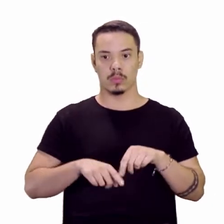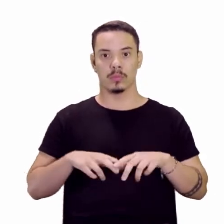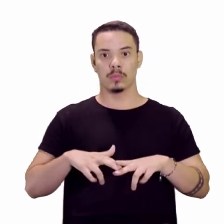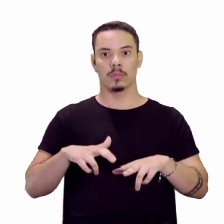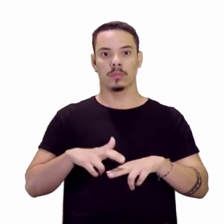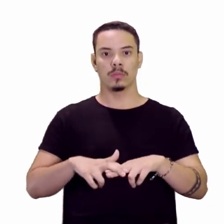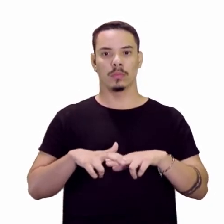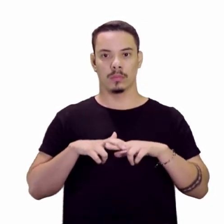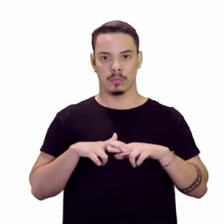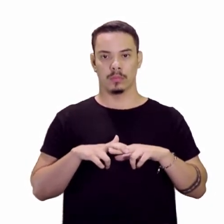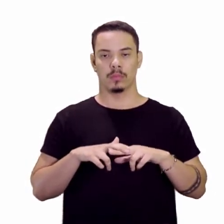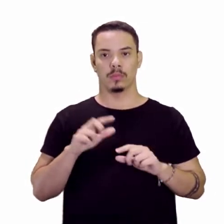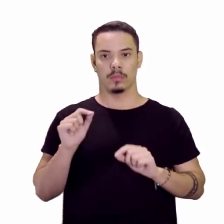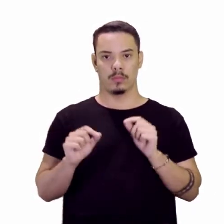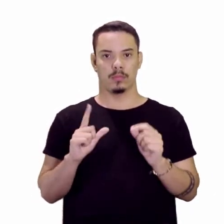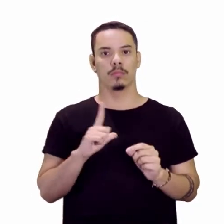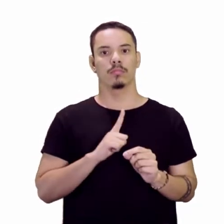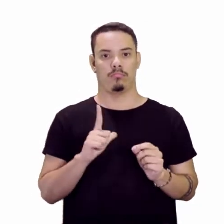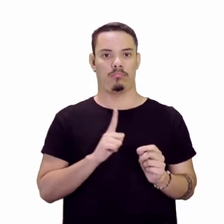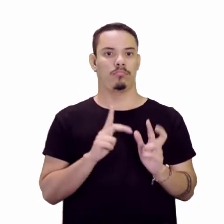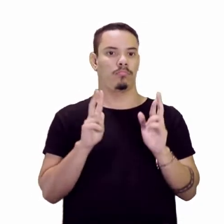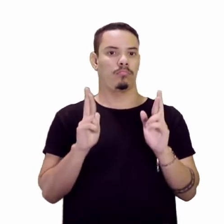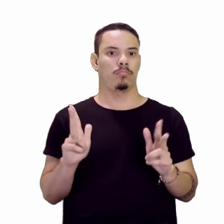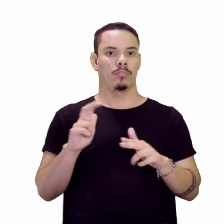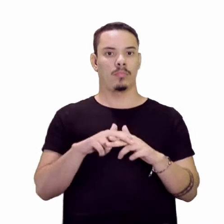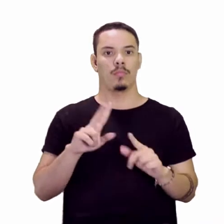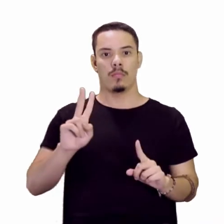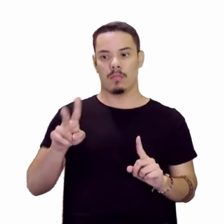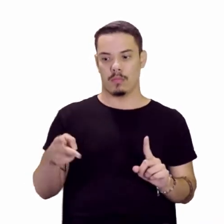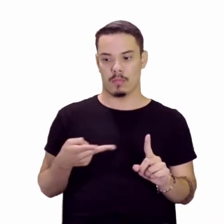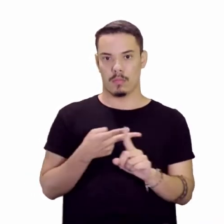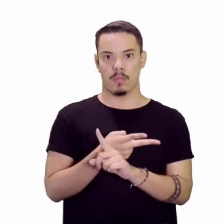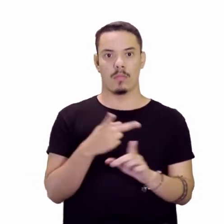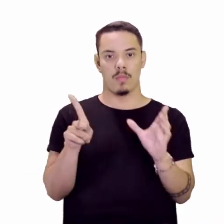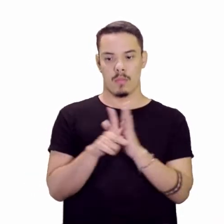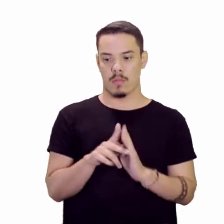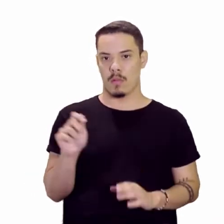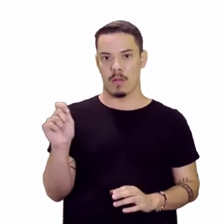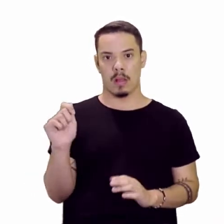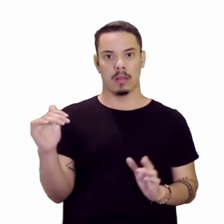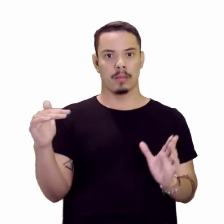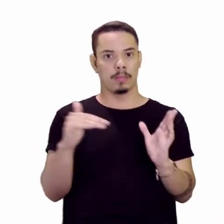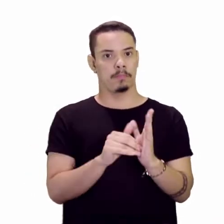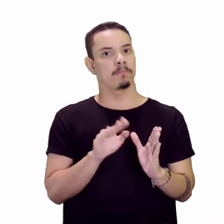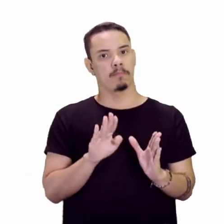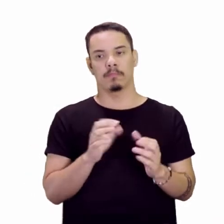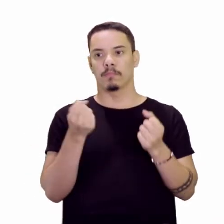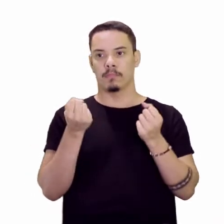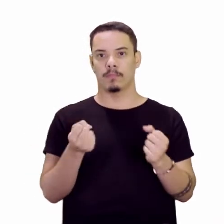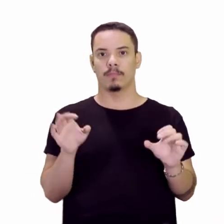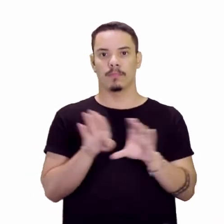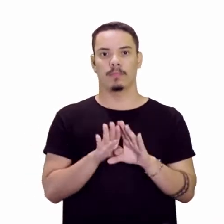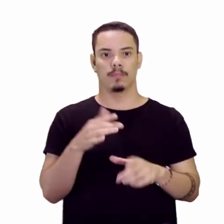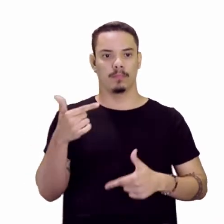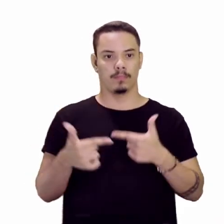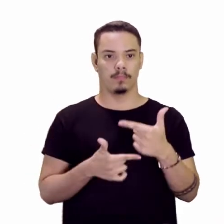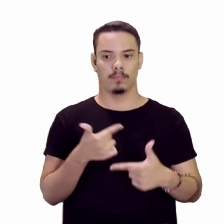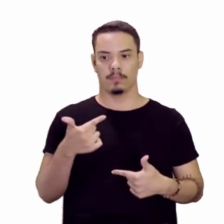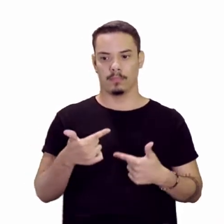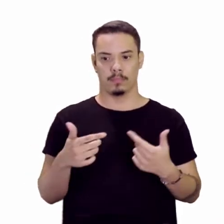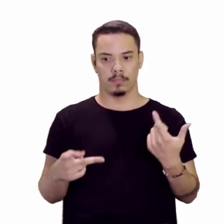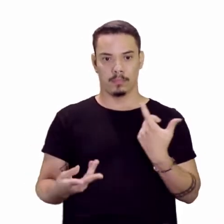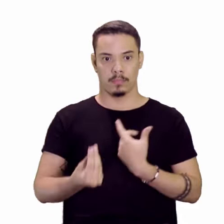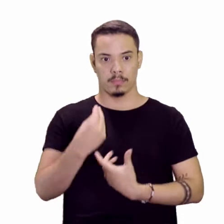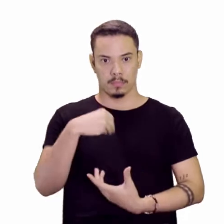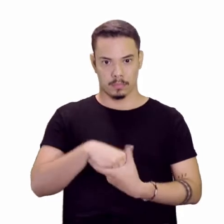ali, olha só. Então o nível de diferença é quando ele desloca verticalmente do ponto A para o ponto B, o peso vai realizar trabalho. Trabalho